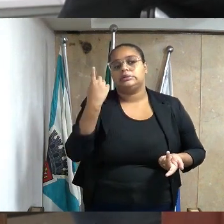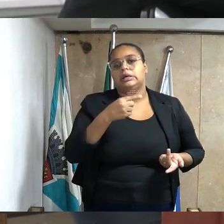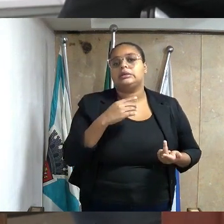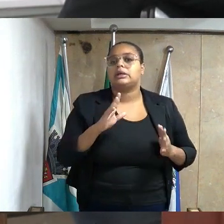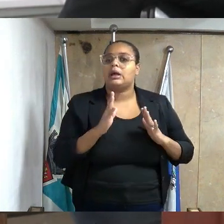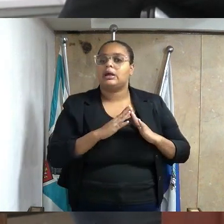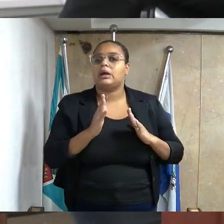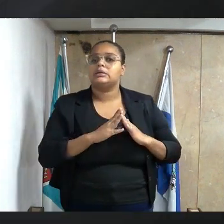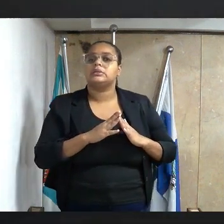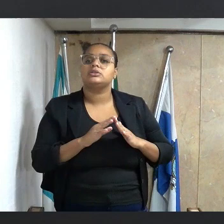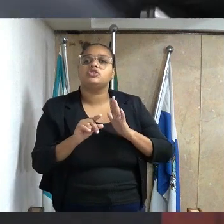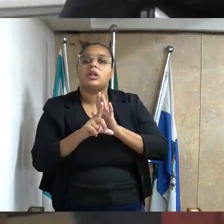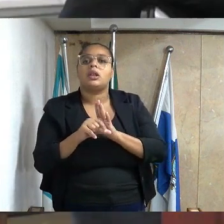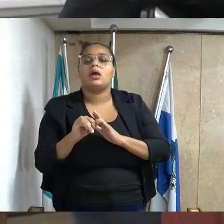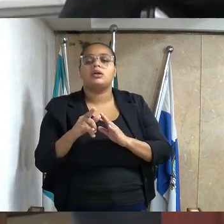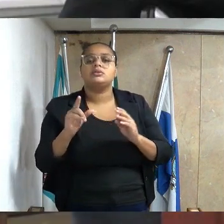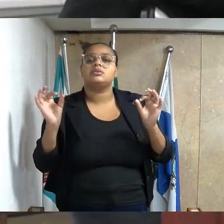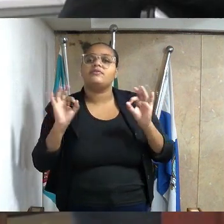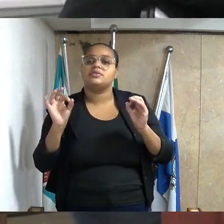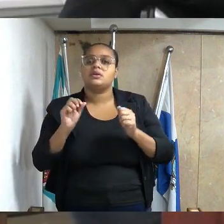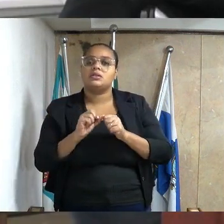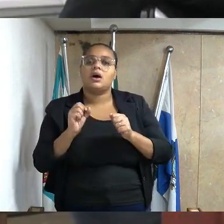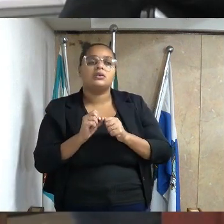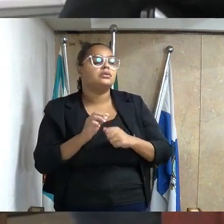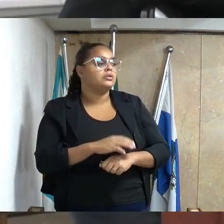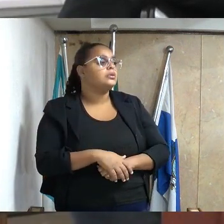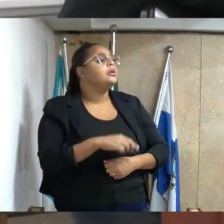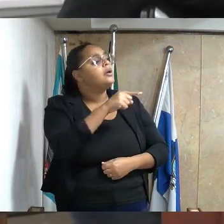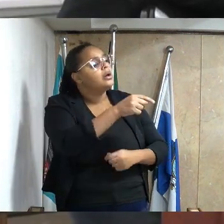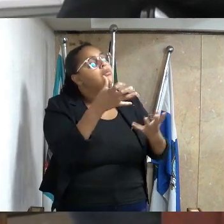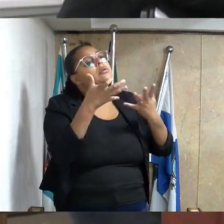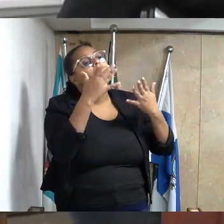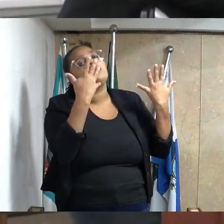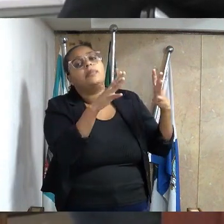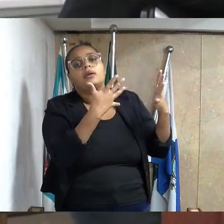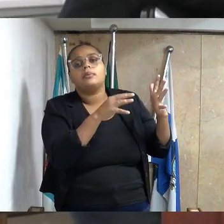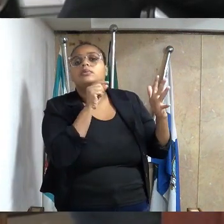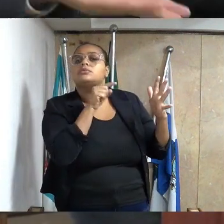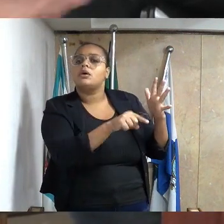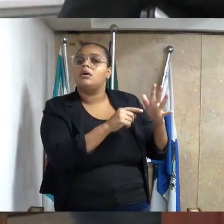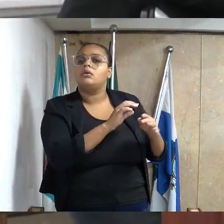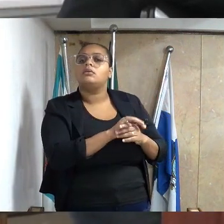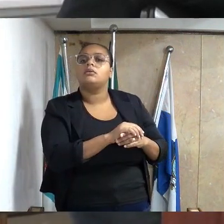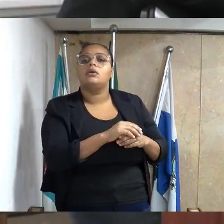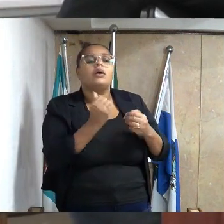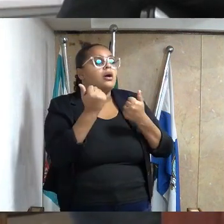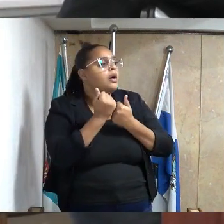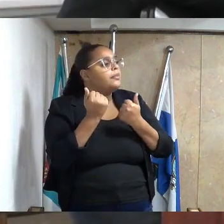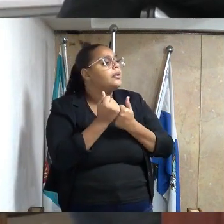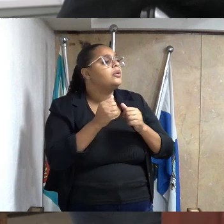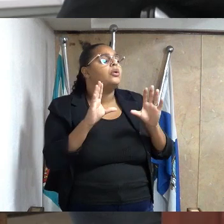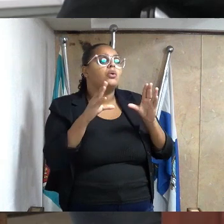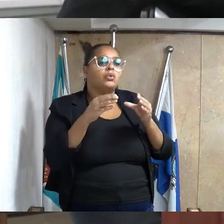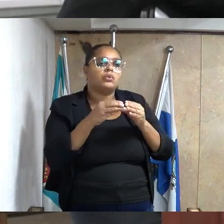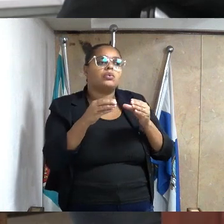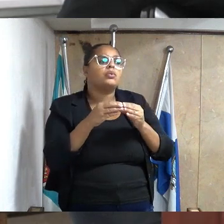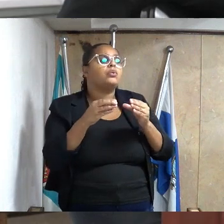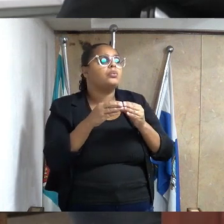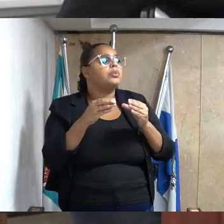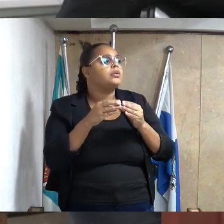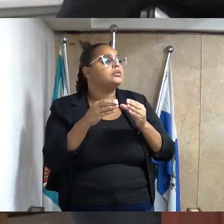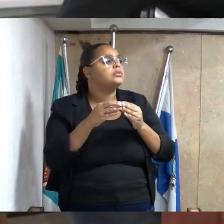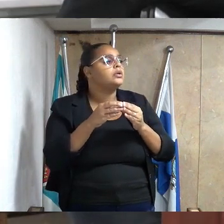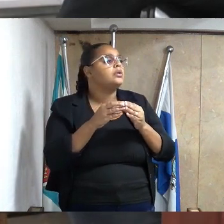ficar estagnada, paralisada. Então, quero parabenizar Vossa Excelência e contar com a nossa comissão, com a nossa comissão